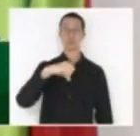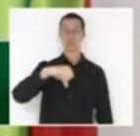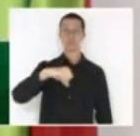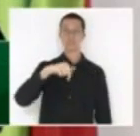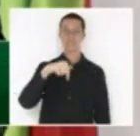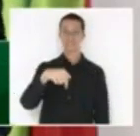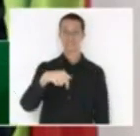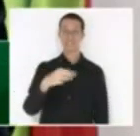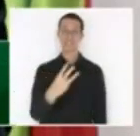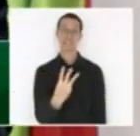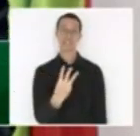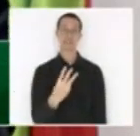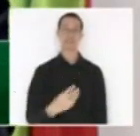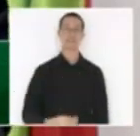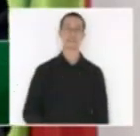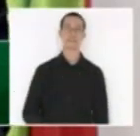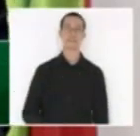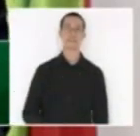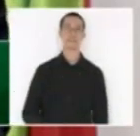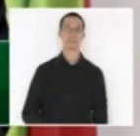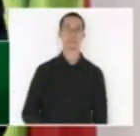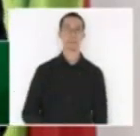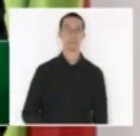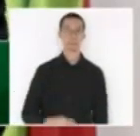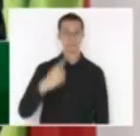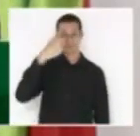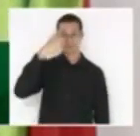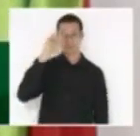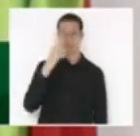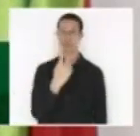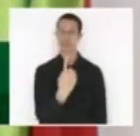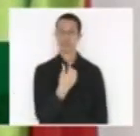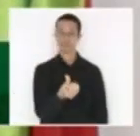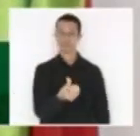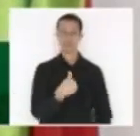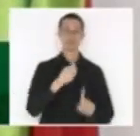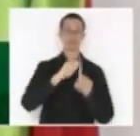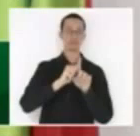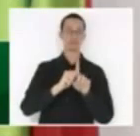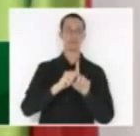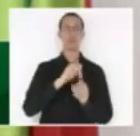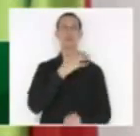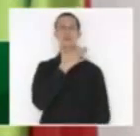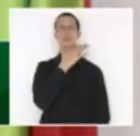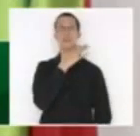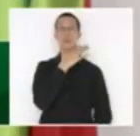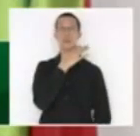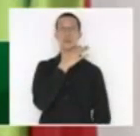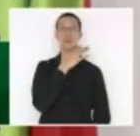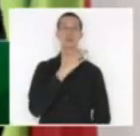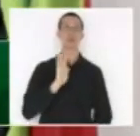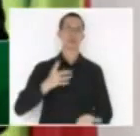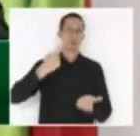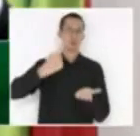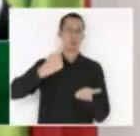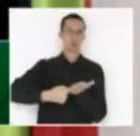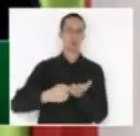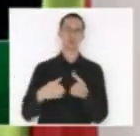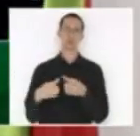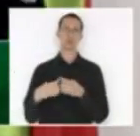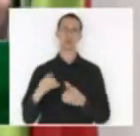nessa tribuna, desde o dia 16 de março, combinado com o DEINFRA, encaminhei um e-mail